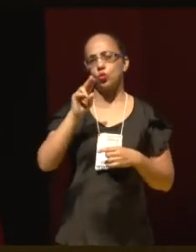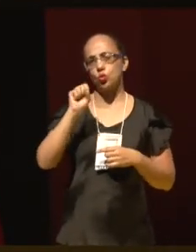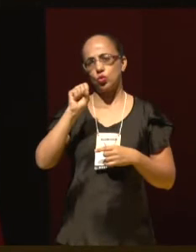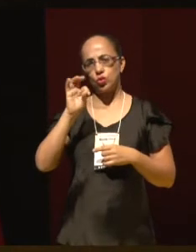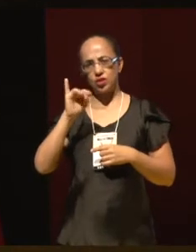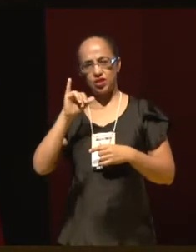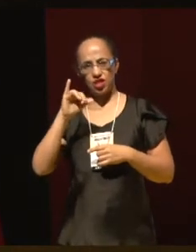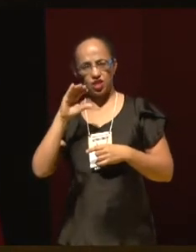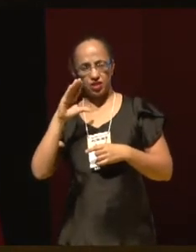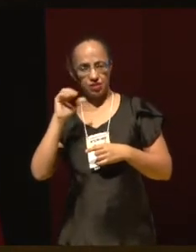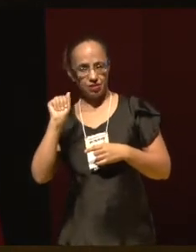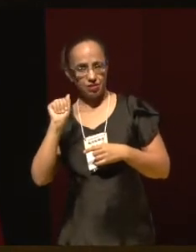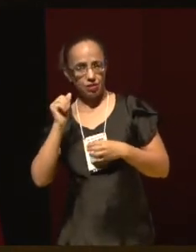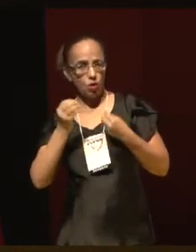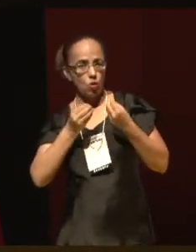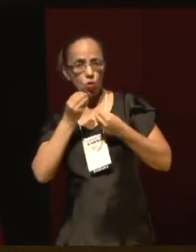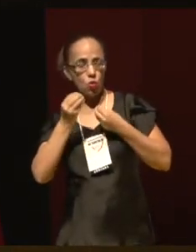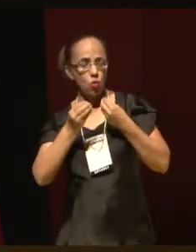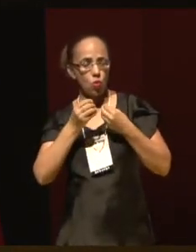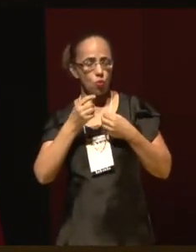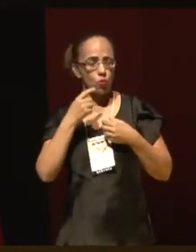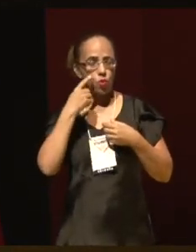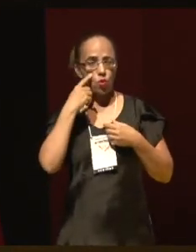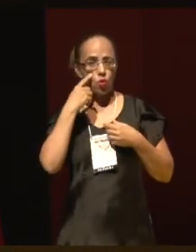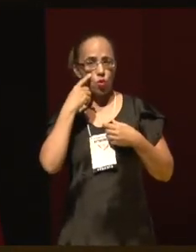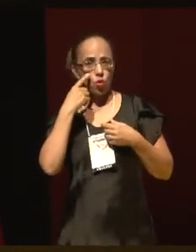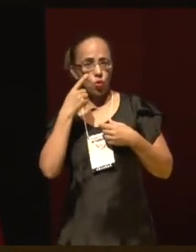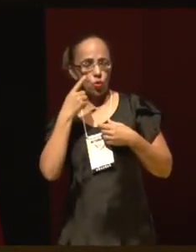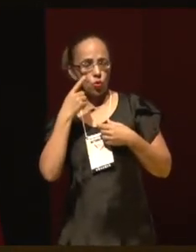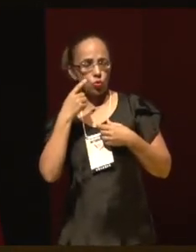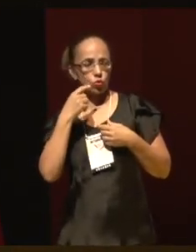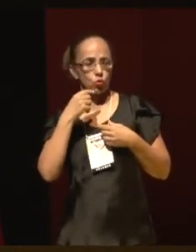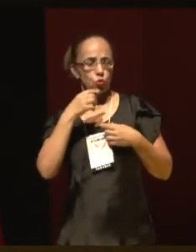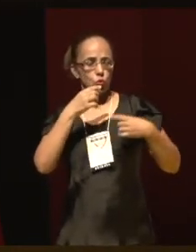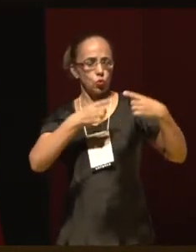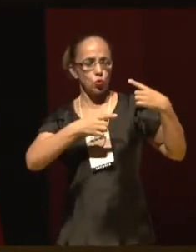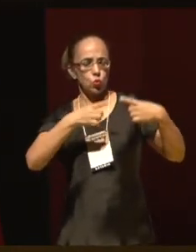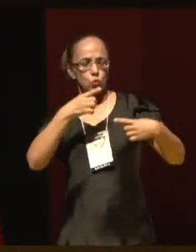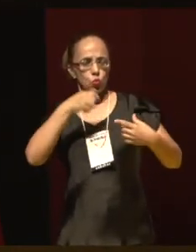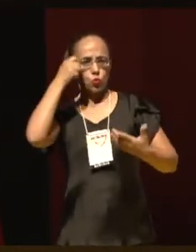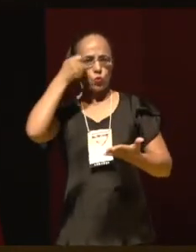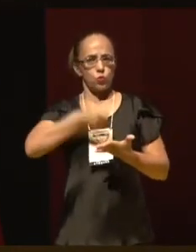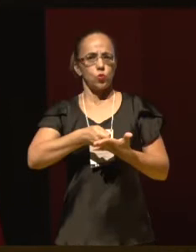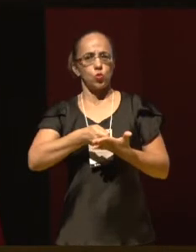Como julgamos que está certo, que não está tão certo?